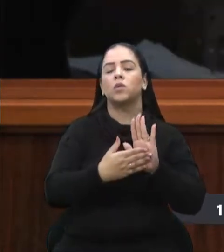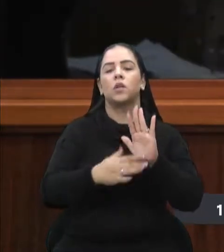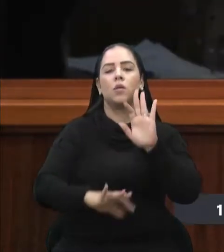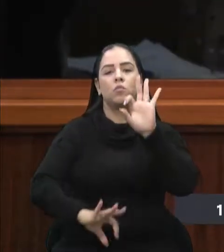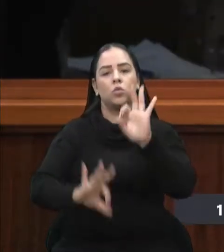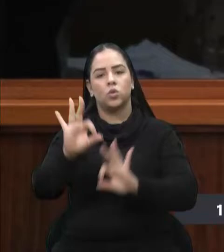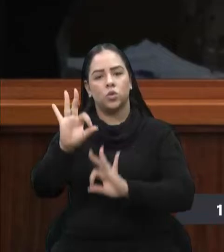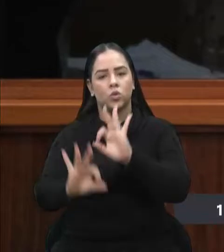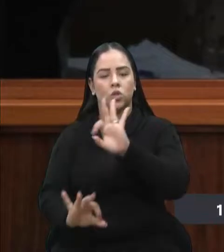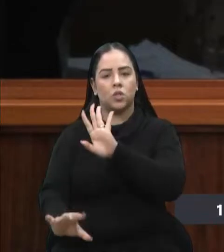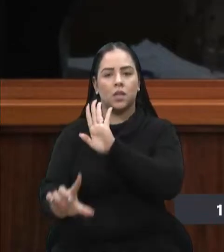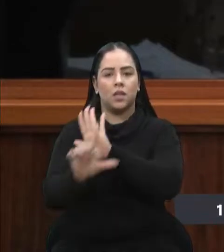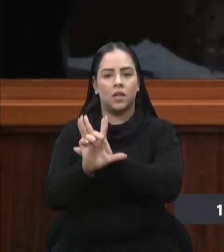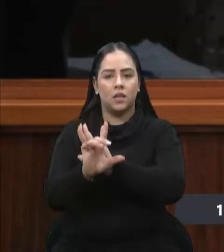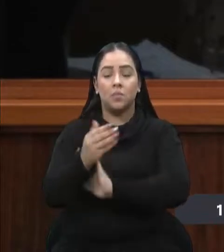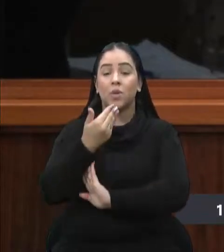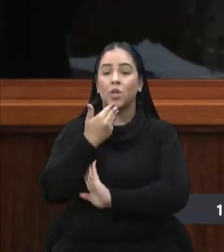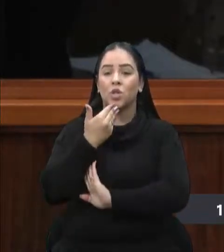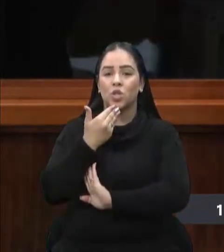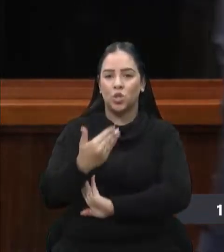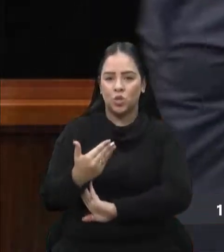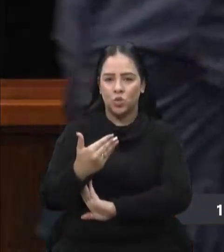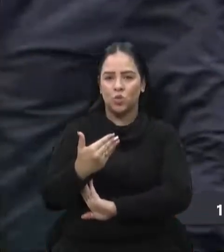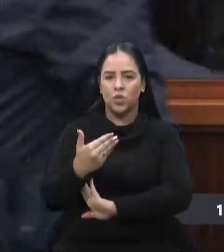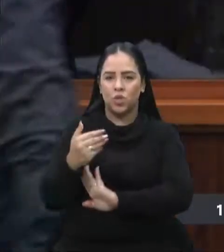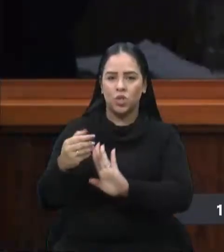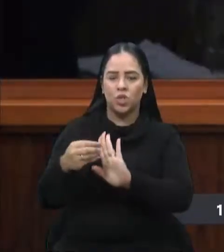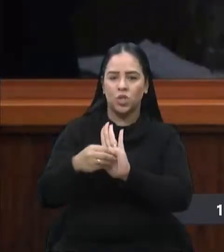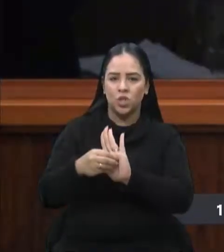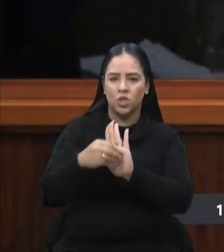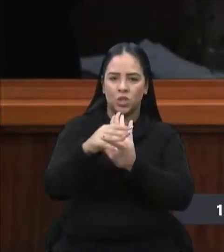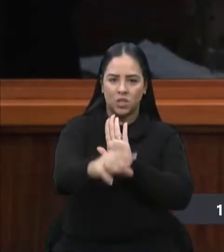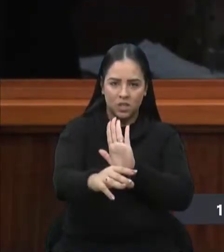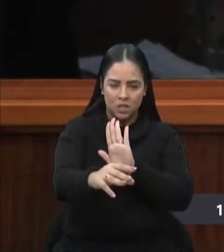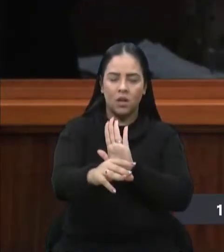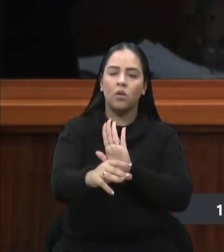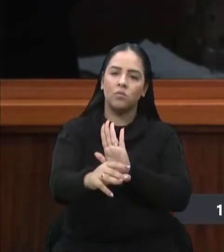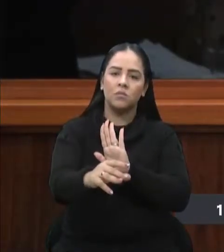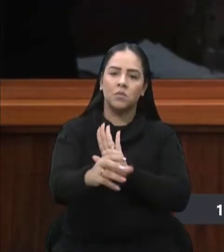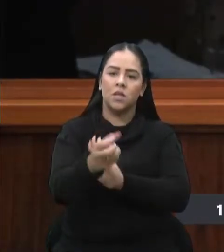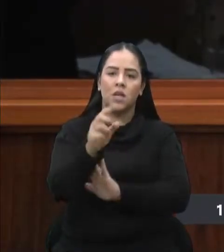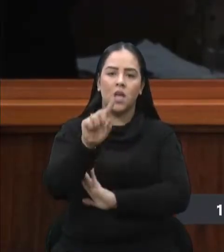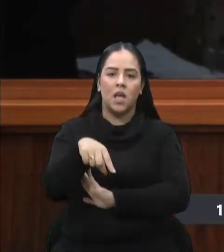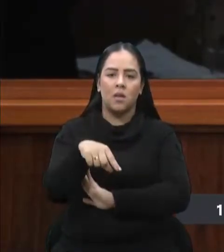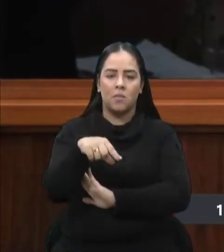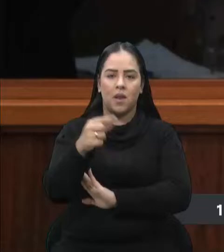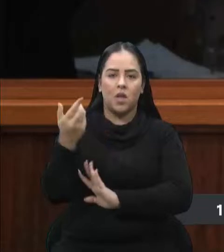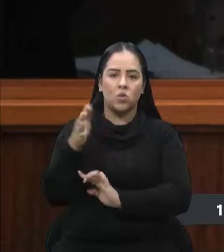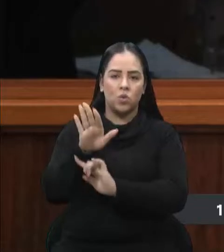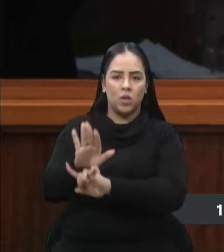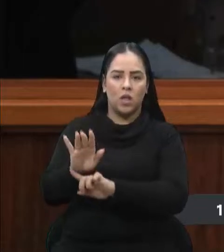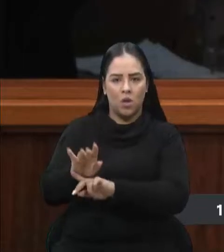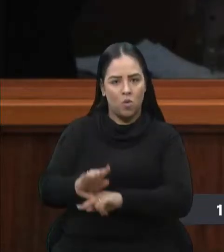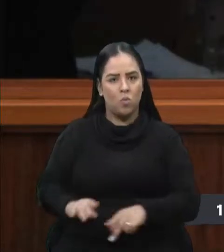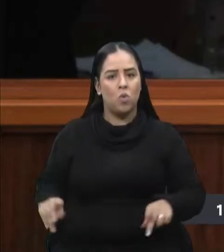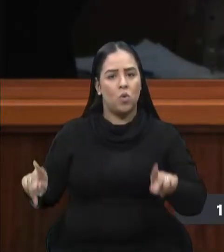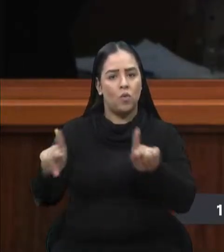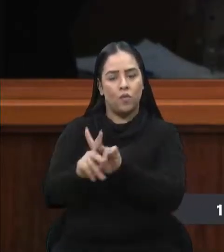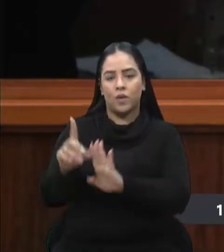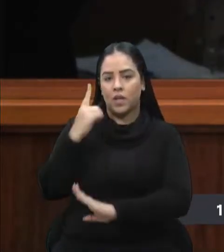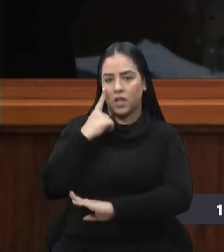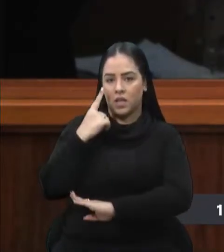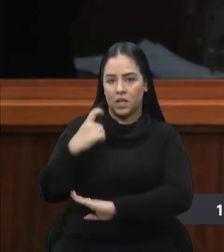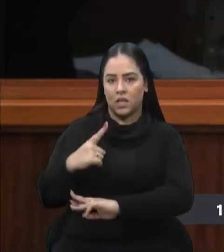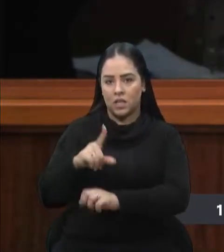lei, quando os próprios pedidos de indicação vêm ao encontro da população e dos interesses da